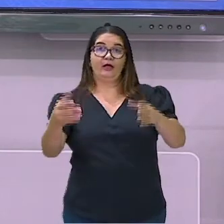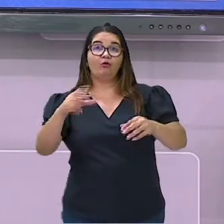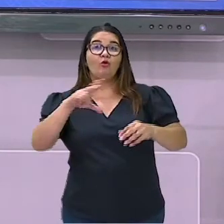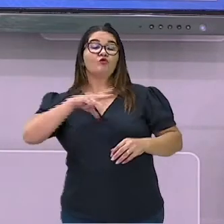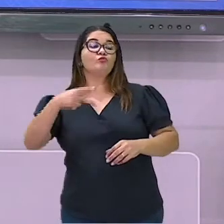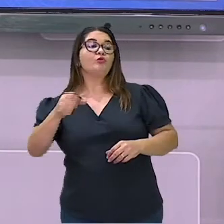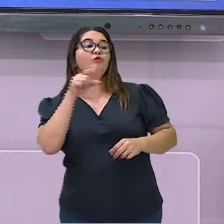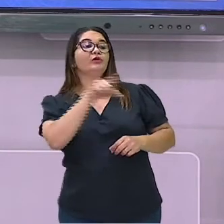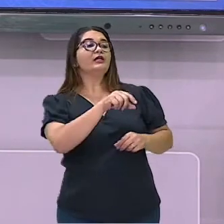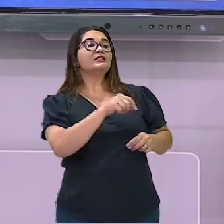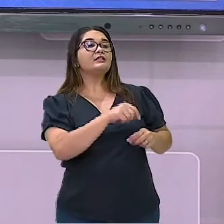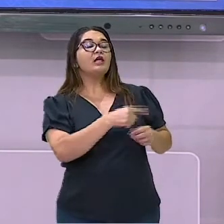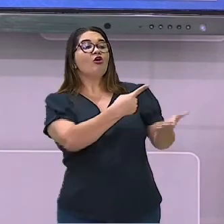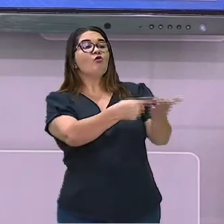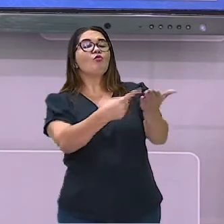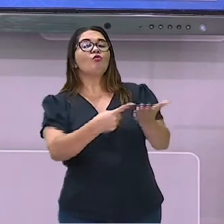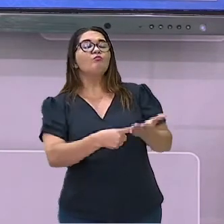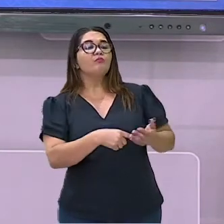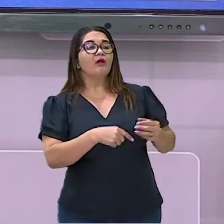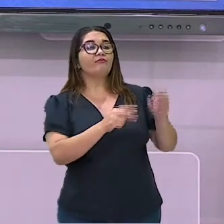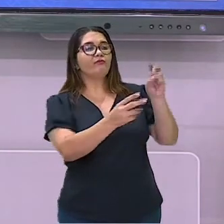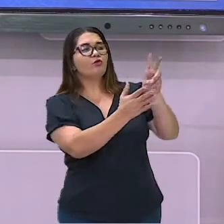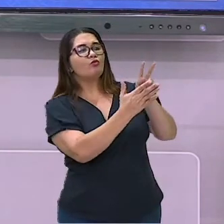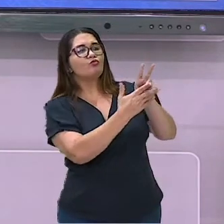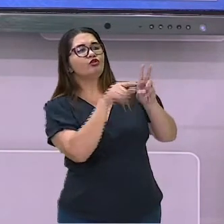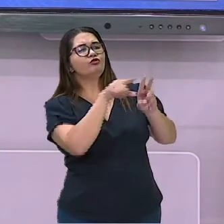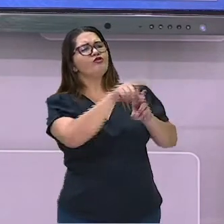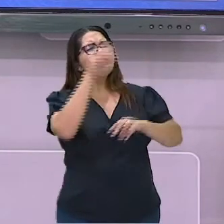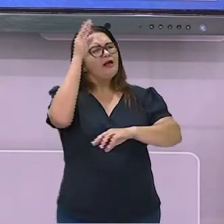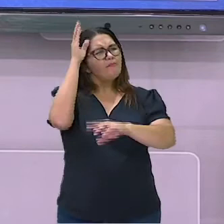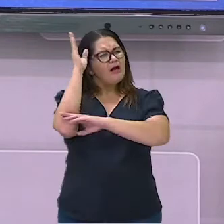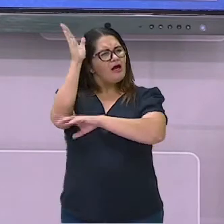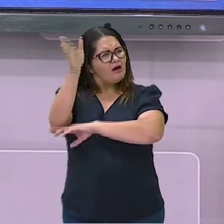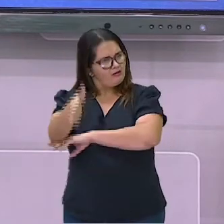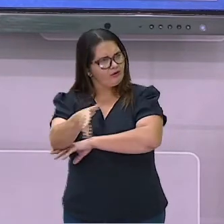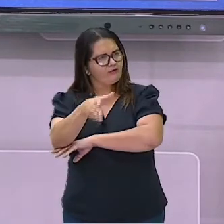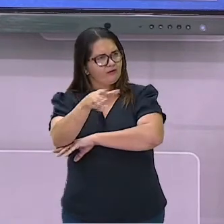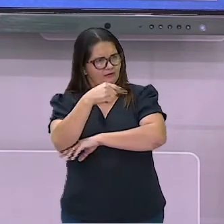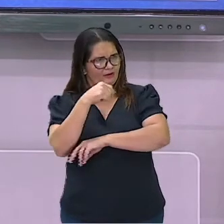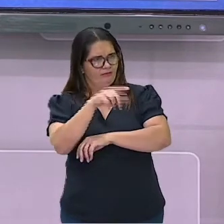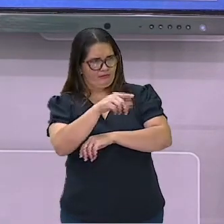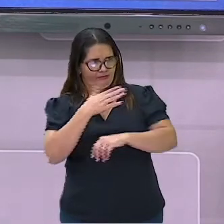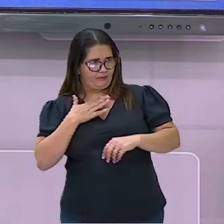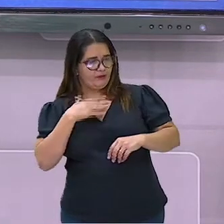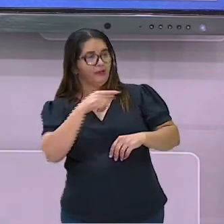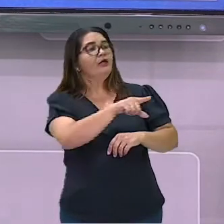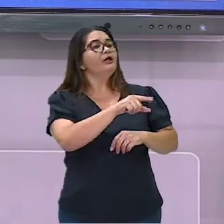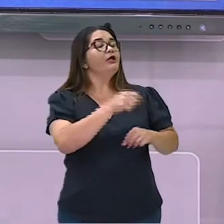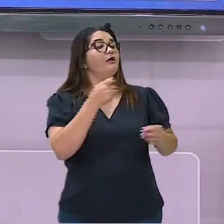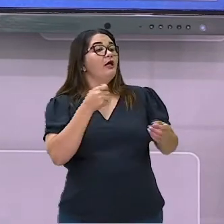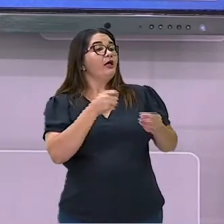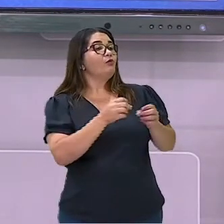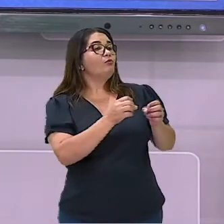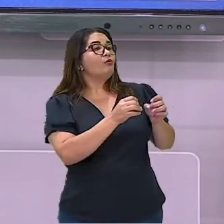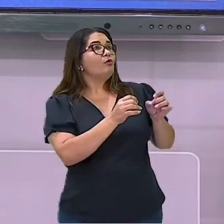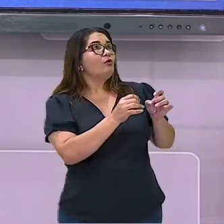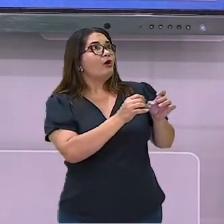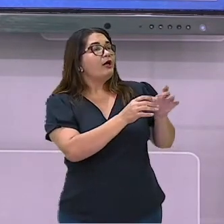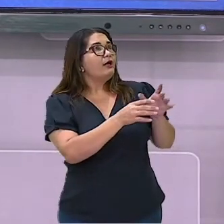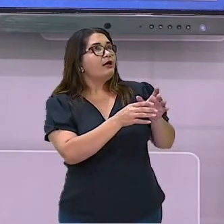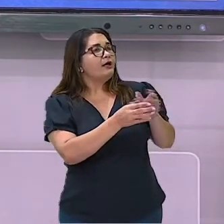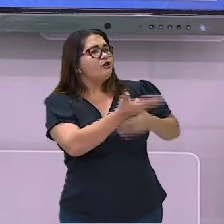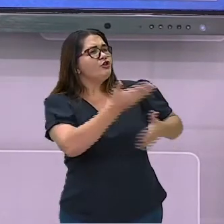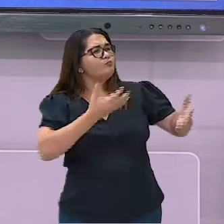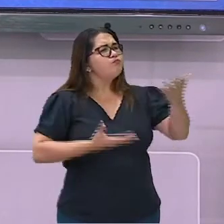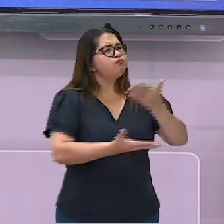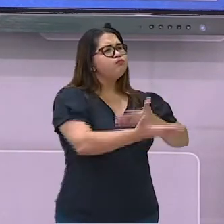precioso material, dessa matéria-prima preciosa. Agora, em 1530, a